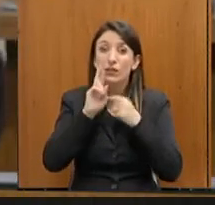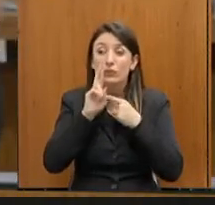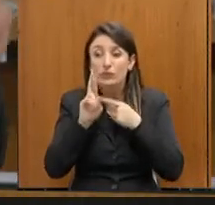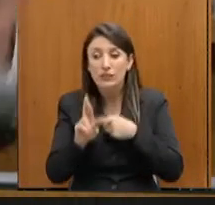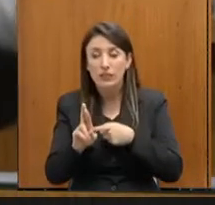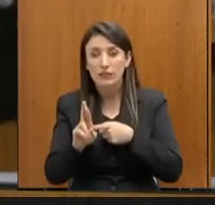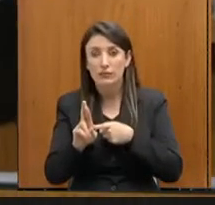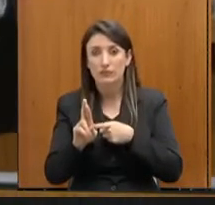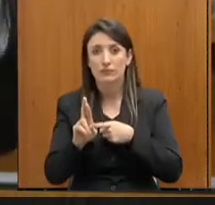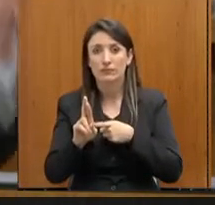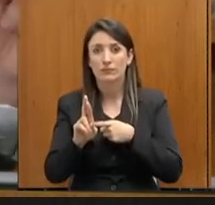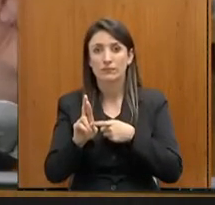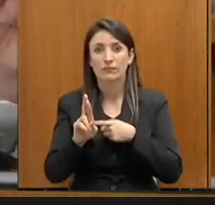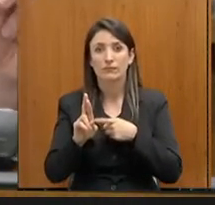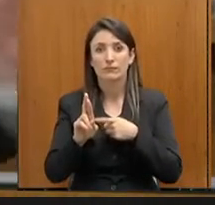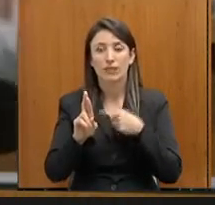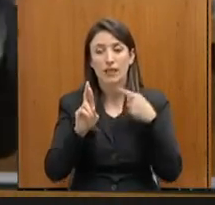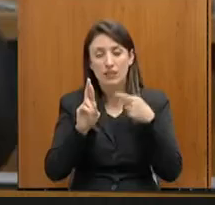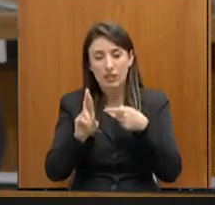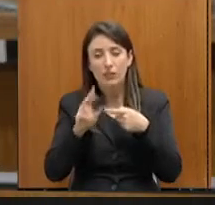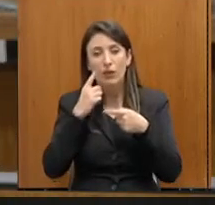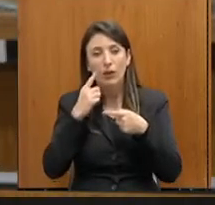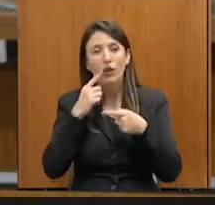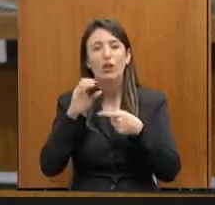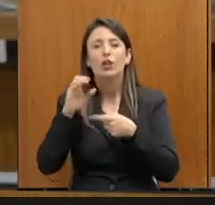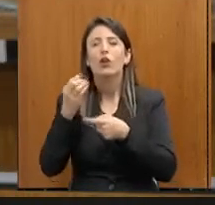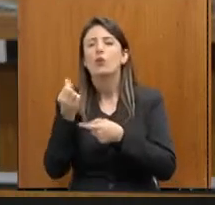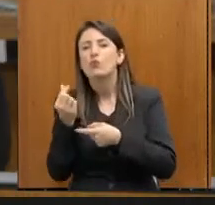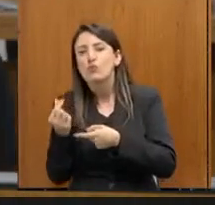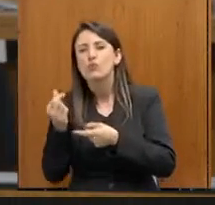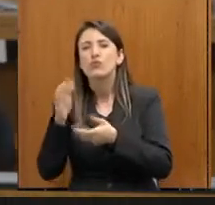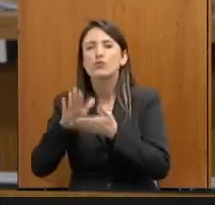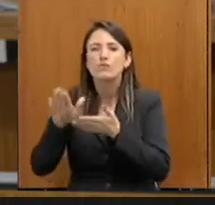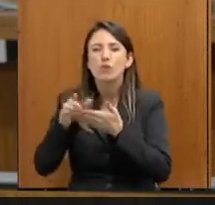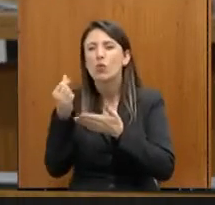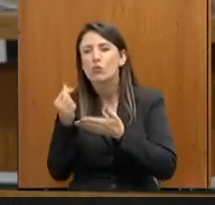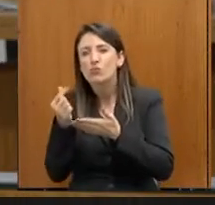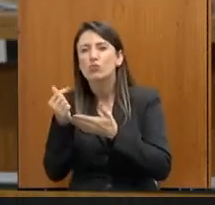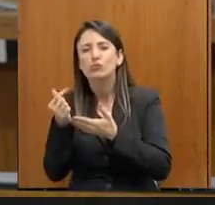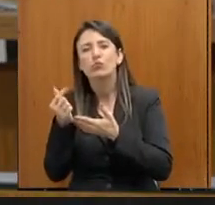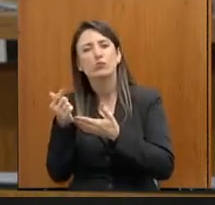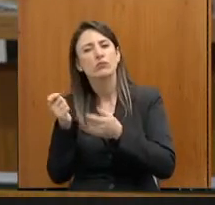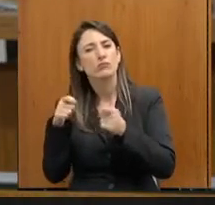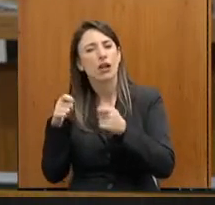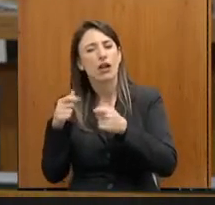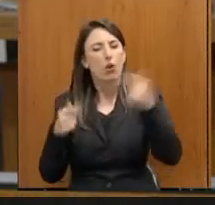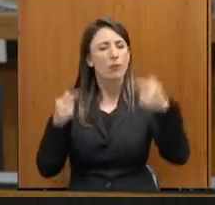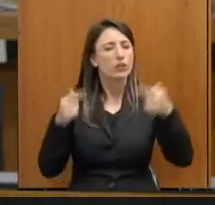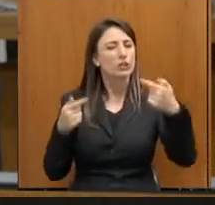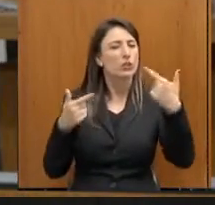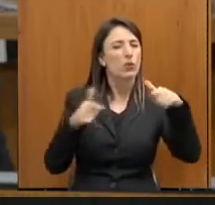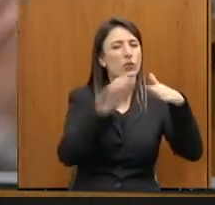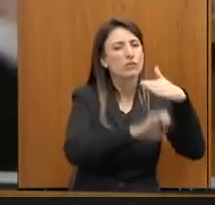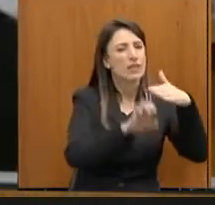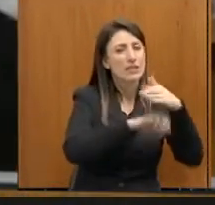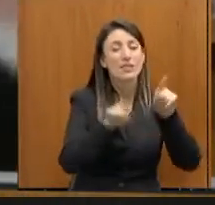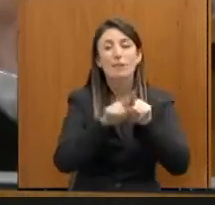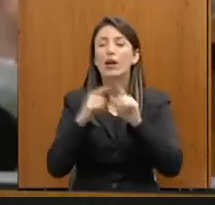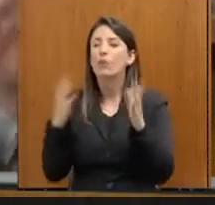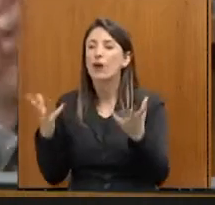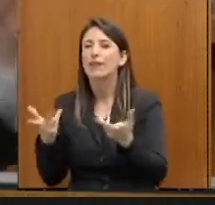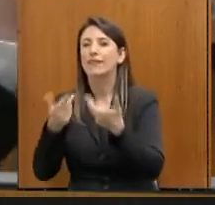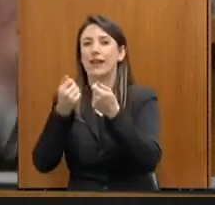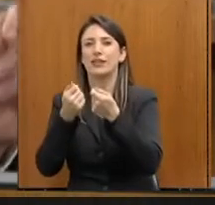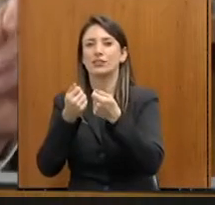eu respeito né custos competitivos e qualidade primeira coisa que nós temos muito orgulho de anunciar são